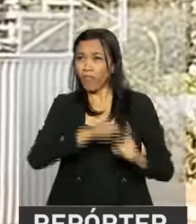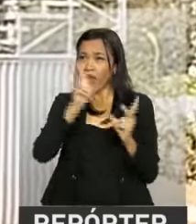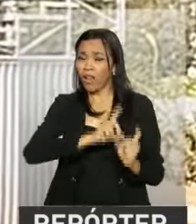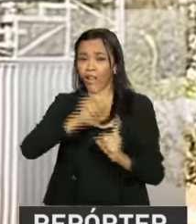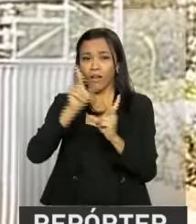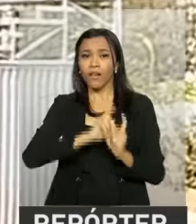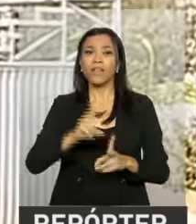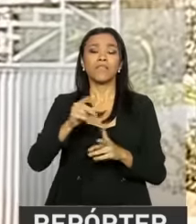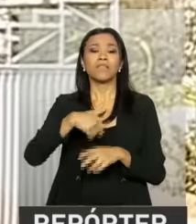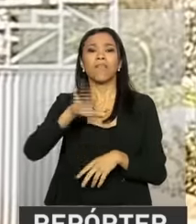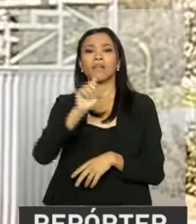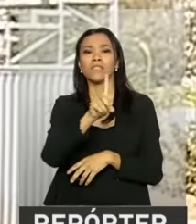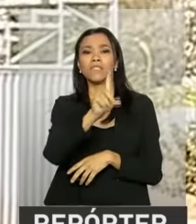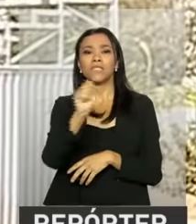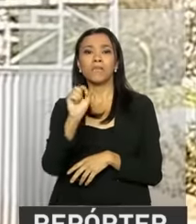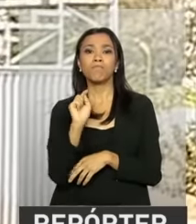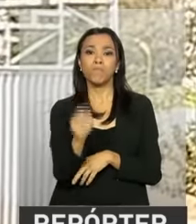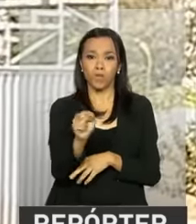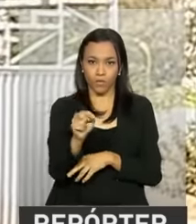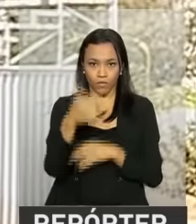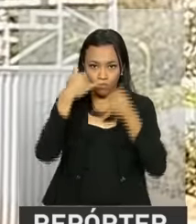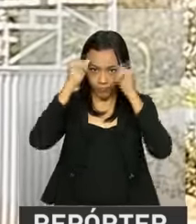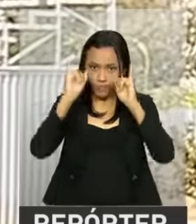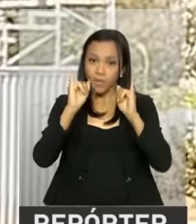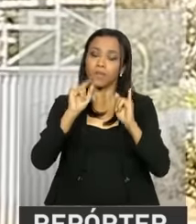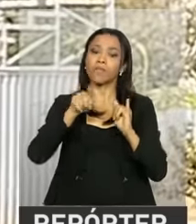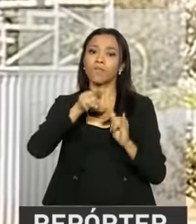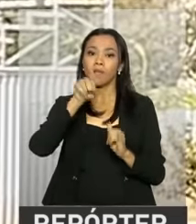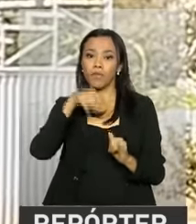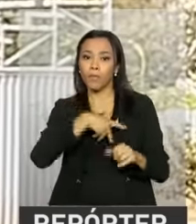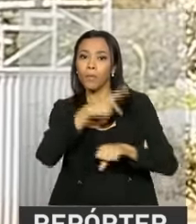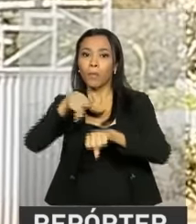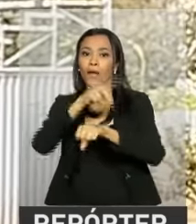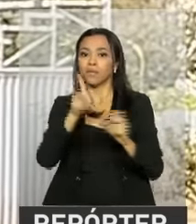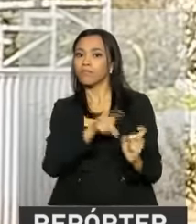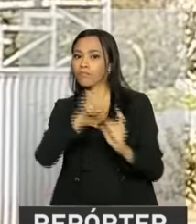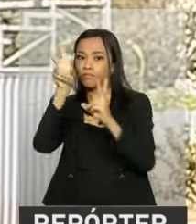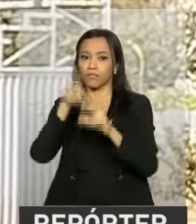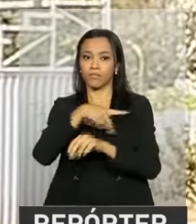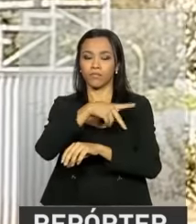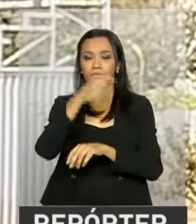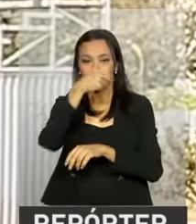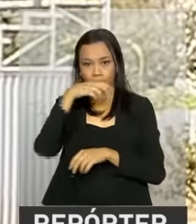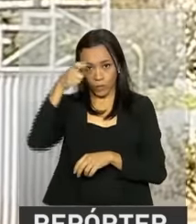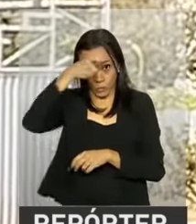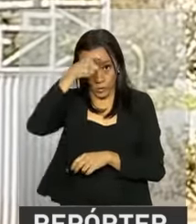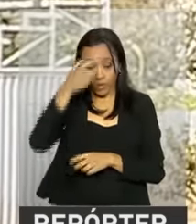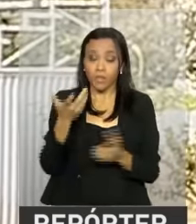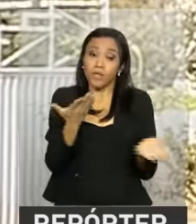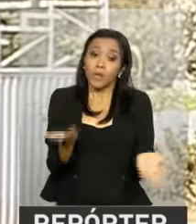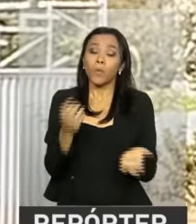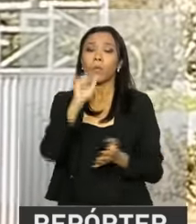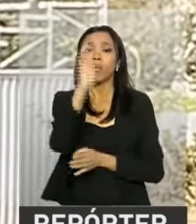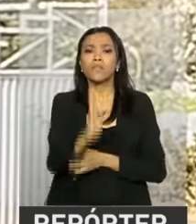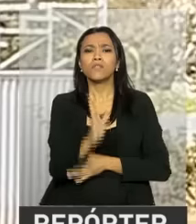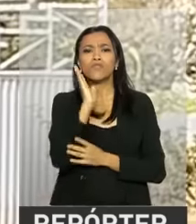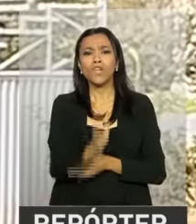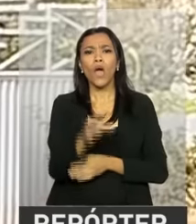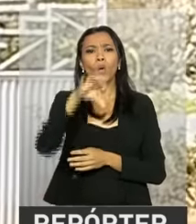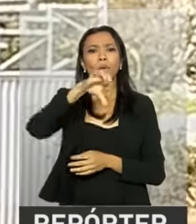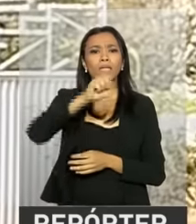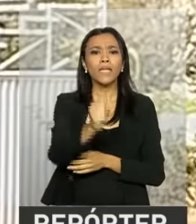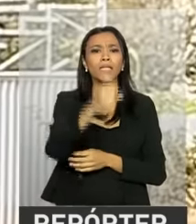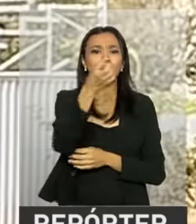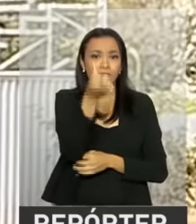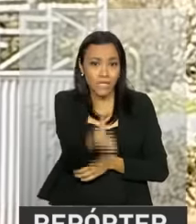cabeças de gado para serem abatidas na Turquia de janeiro a junho deste ano o embarcou 86.000 cabeças